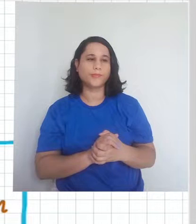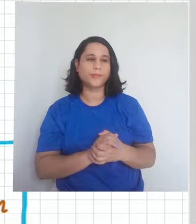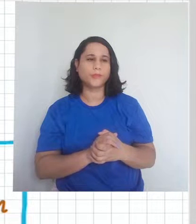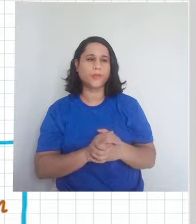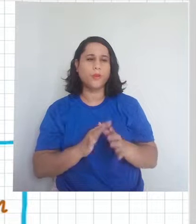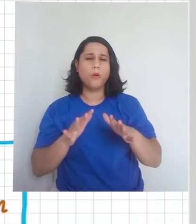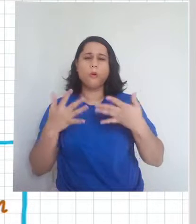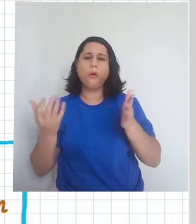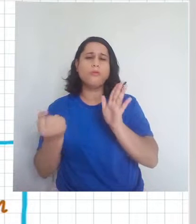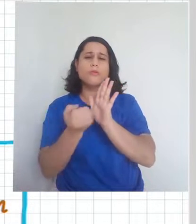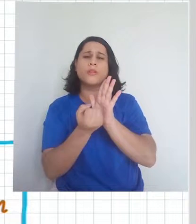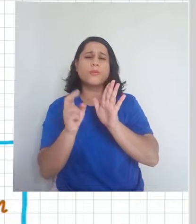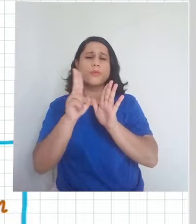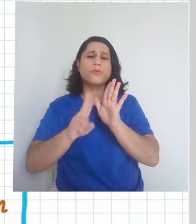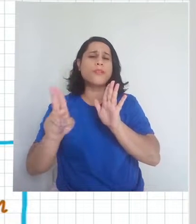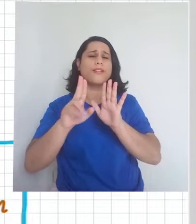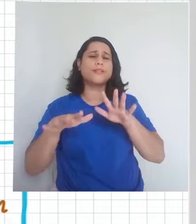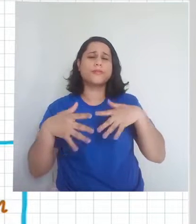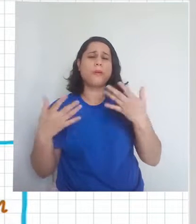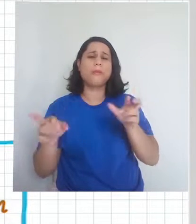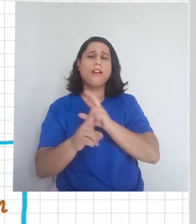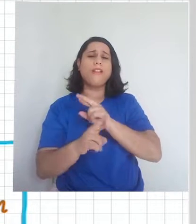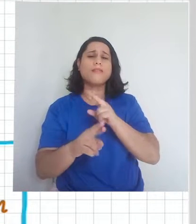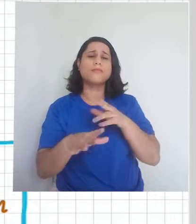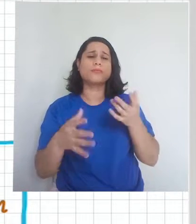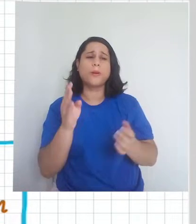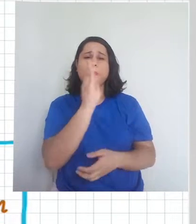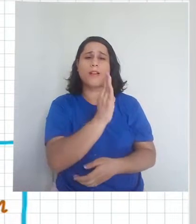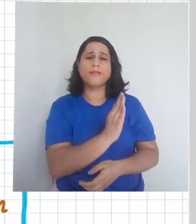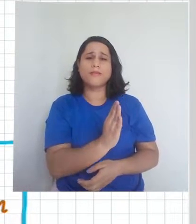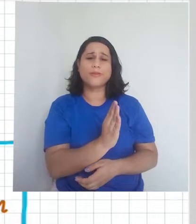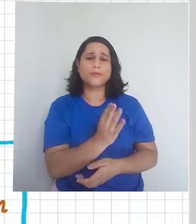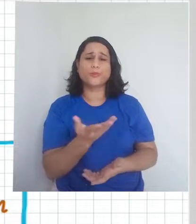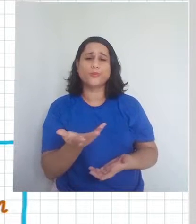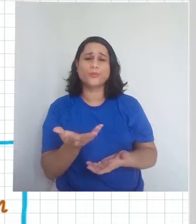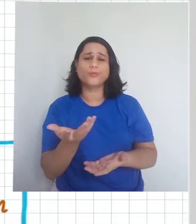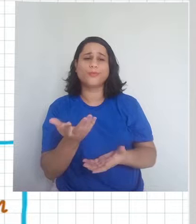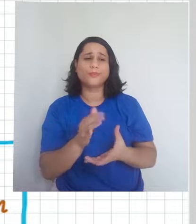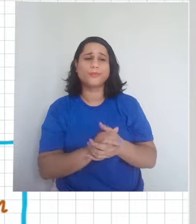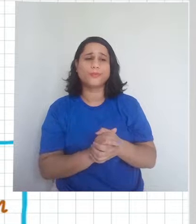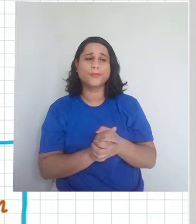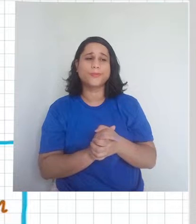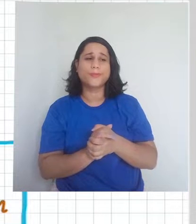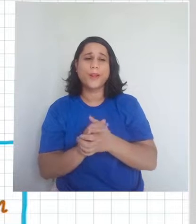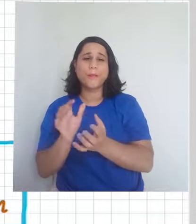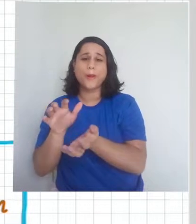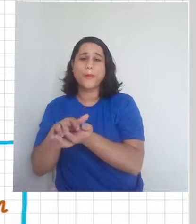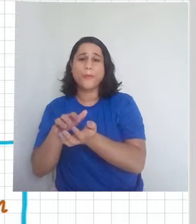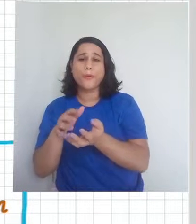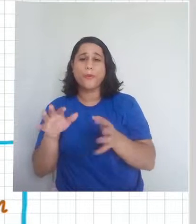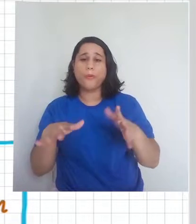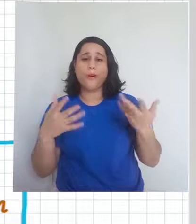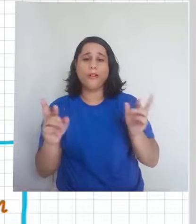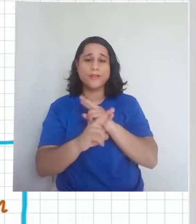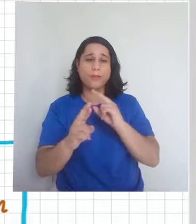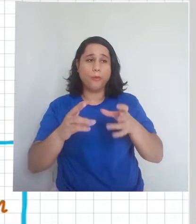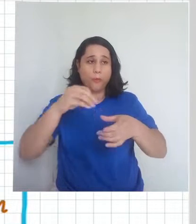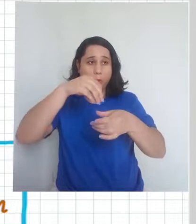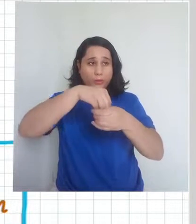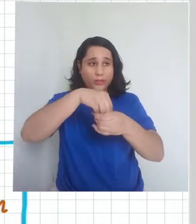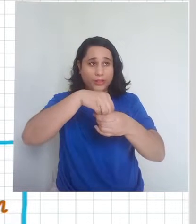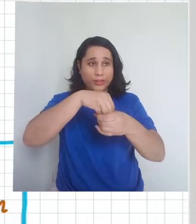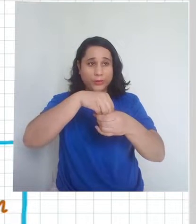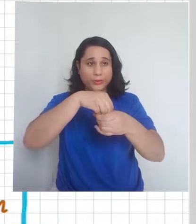Qual o símbolo que eu utilizaria nessa relação aí entre Brasil e Pernambuco? Nesse primeiro quadrinho aí. Contido,